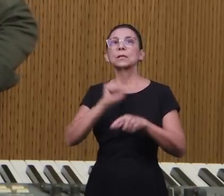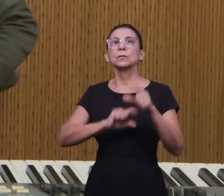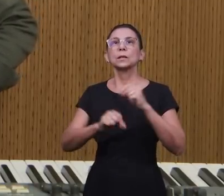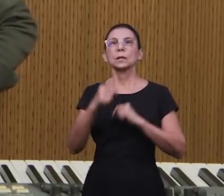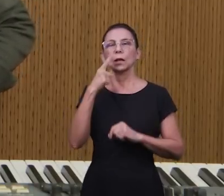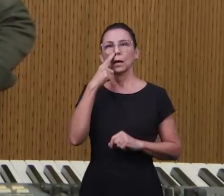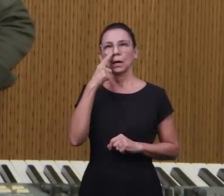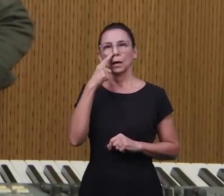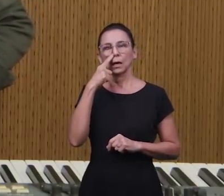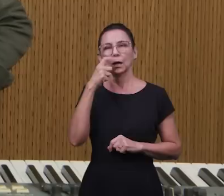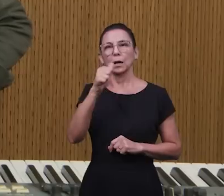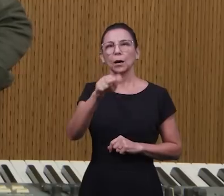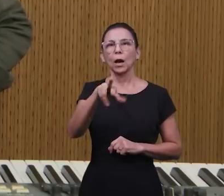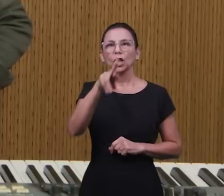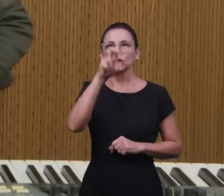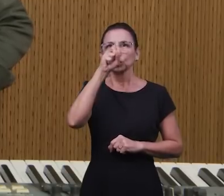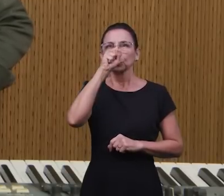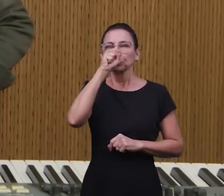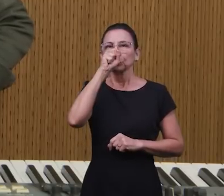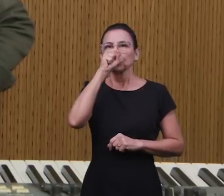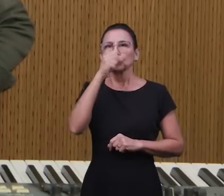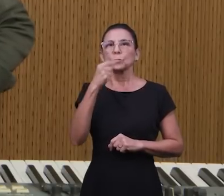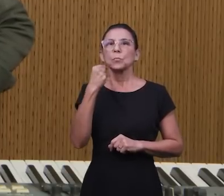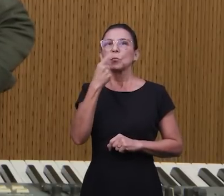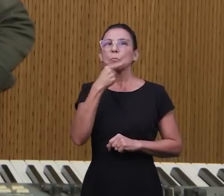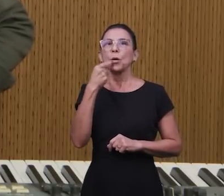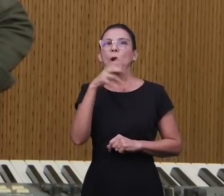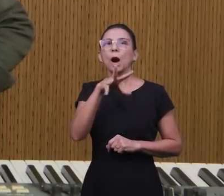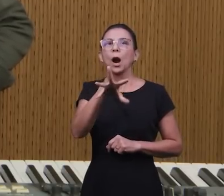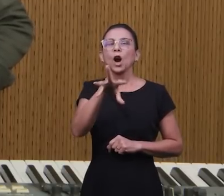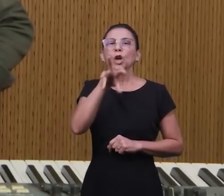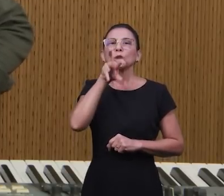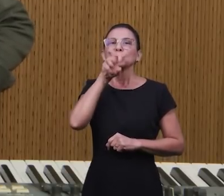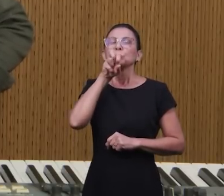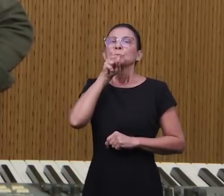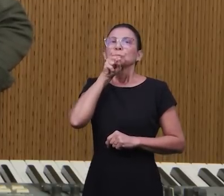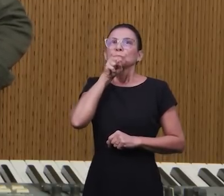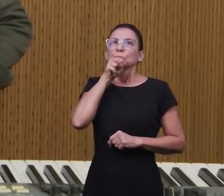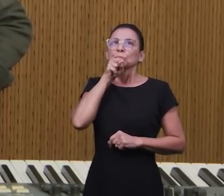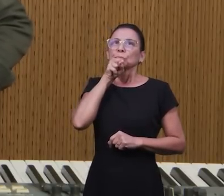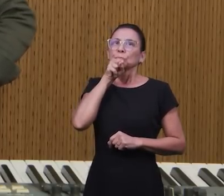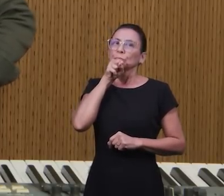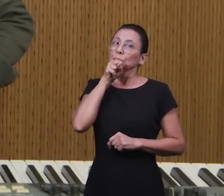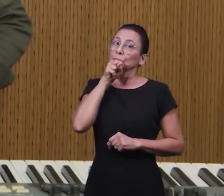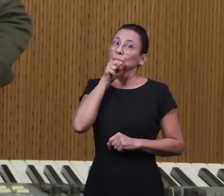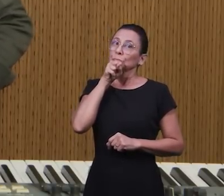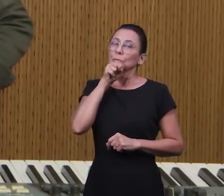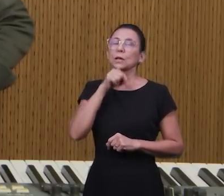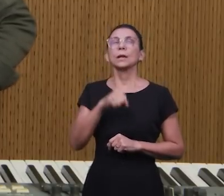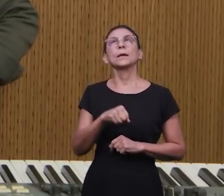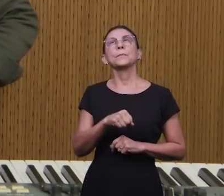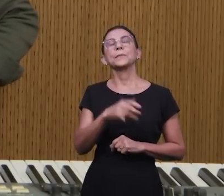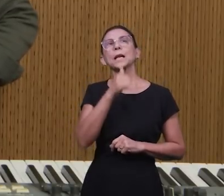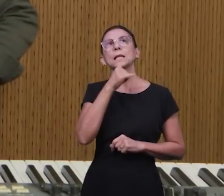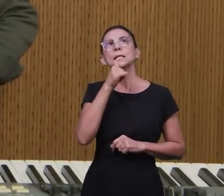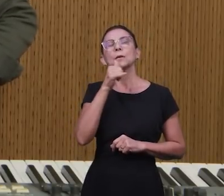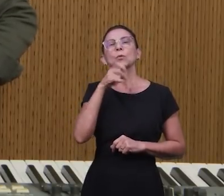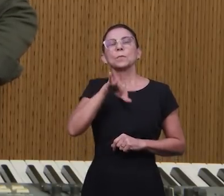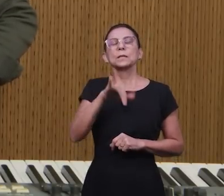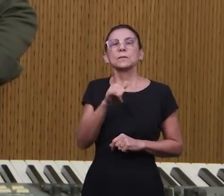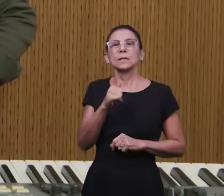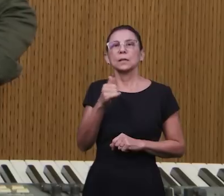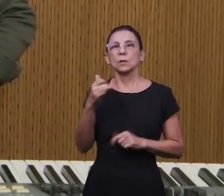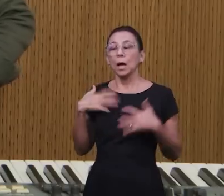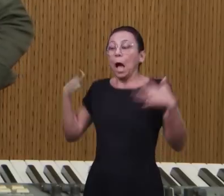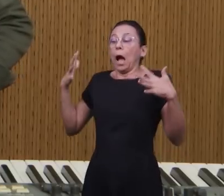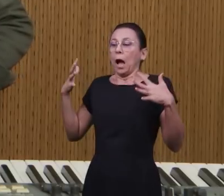nariz e com a boca. Eu gosto sempre de associar isso a um susto. Sabe quando você vê alguma coisa e se assusta? Puxa o